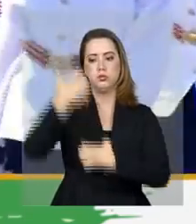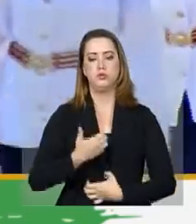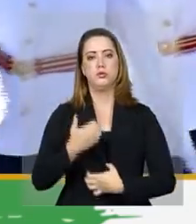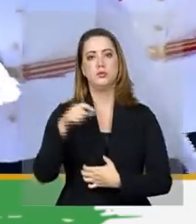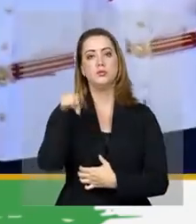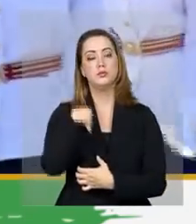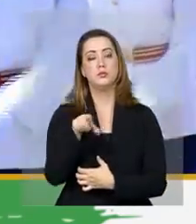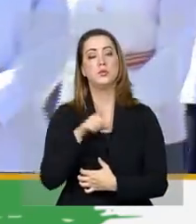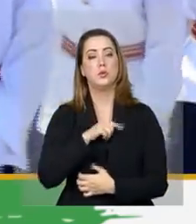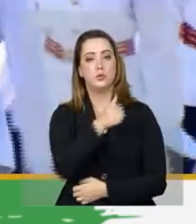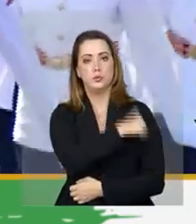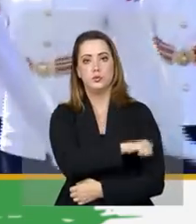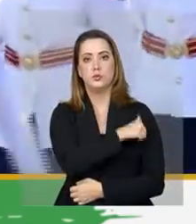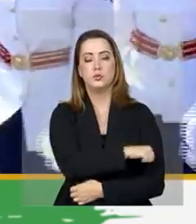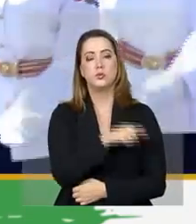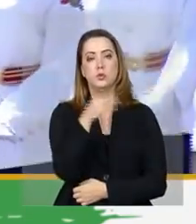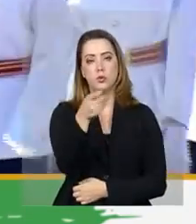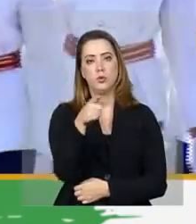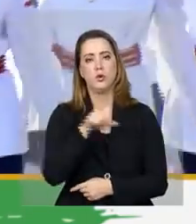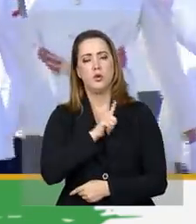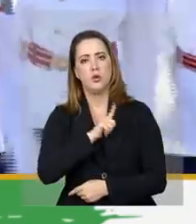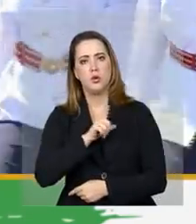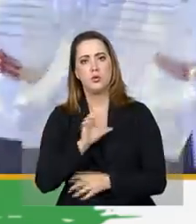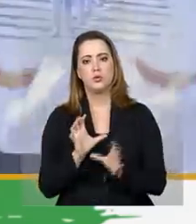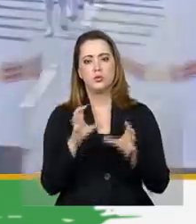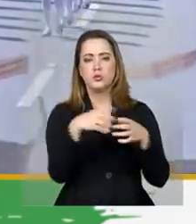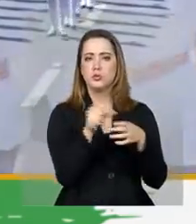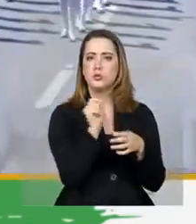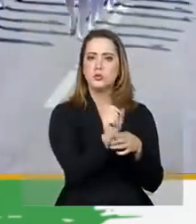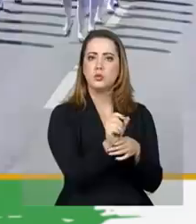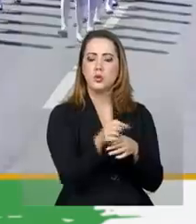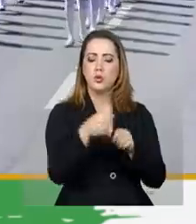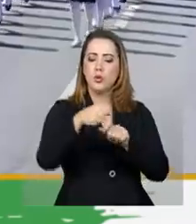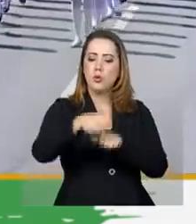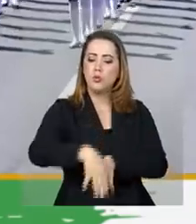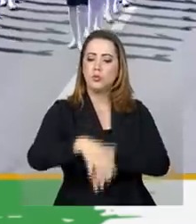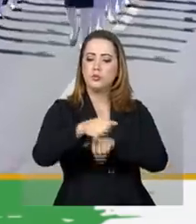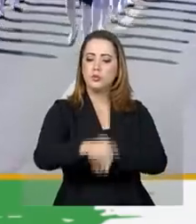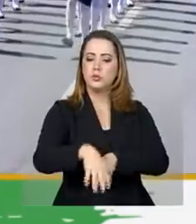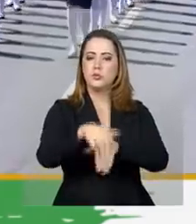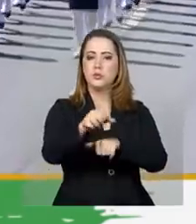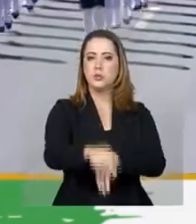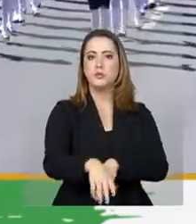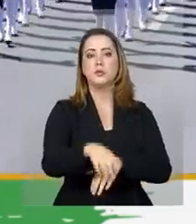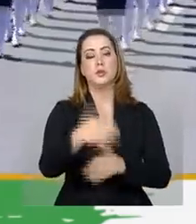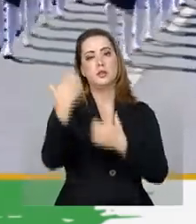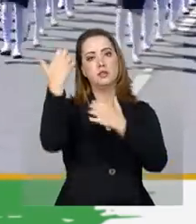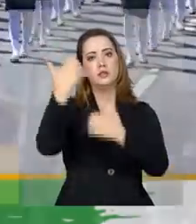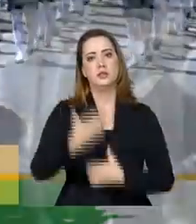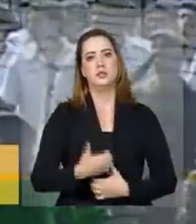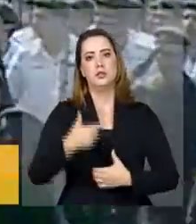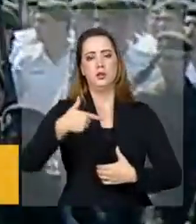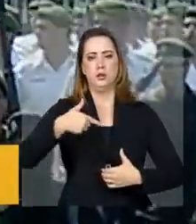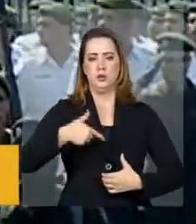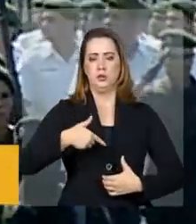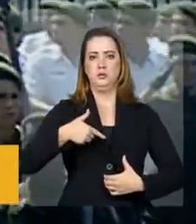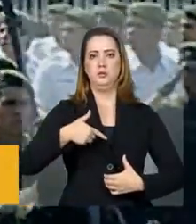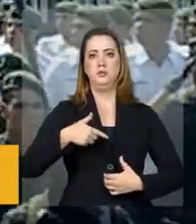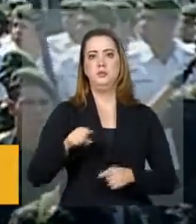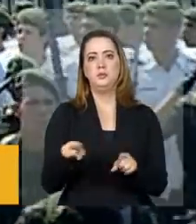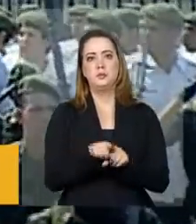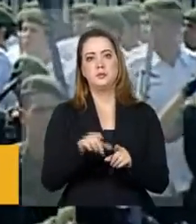Demucci? No Rio de Janeiro está desfilando já o grupamento a pé do Exército com um pelotão